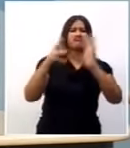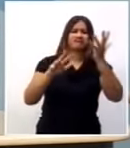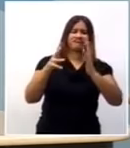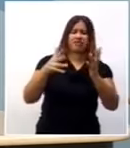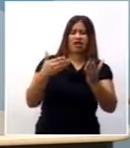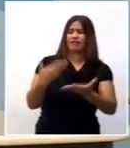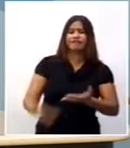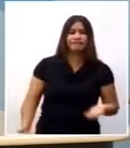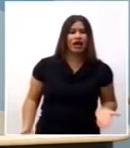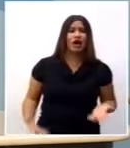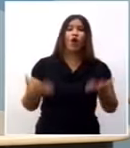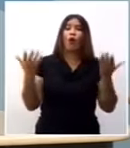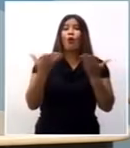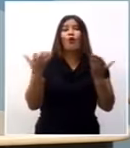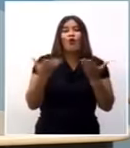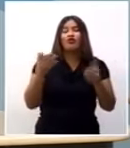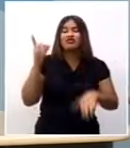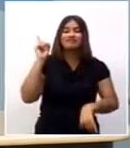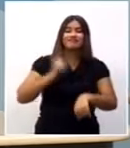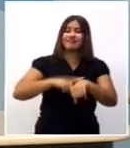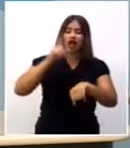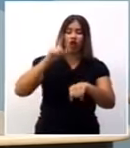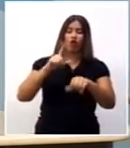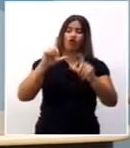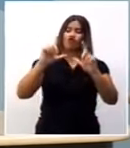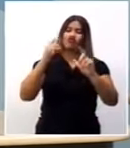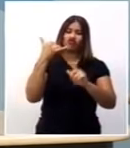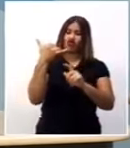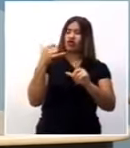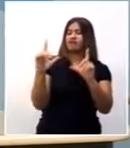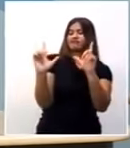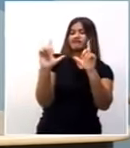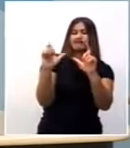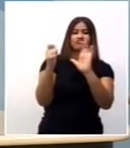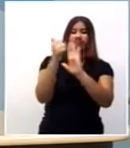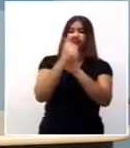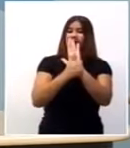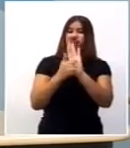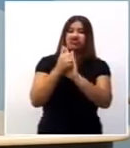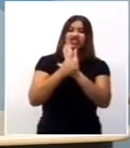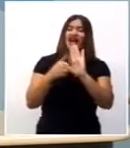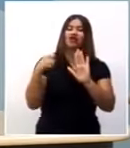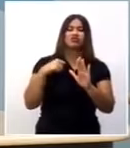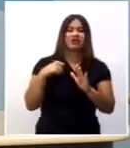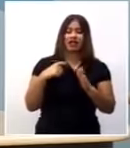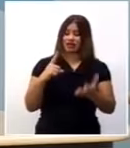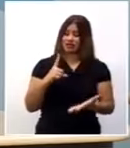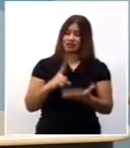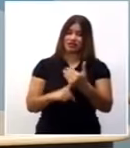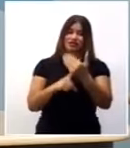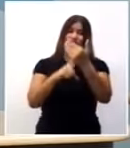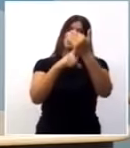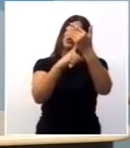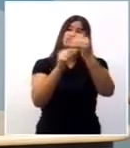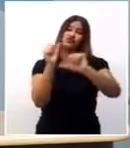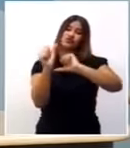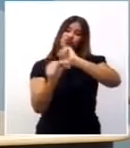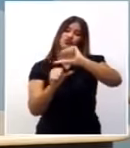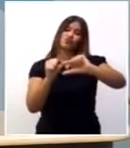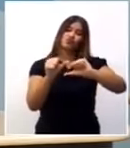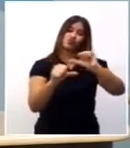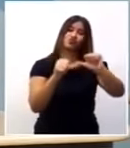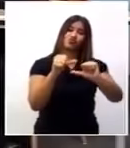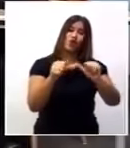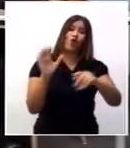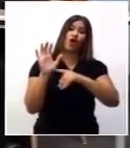descarta, coloca uma foto e bate de novo, caso não consiga utilizar. Isso são tecnologias que foram sendo alteradas,